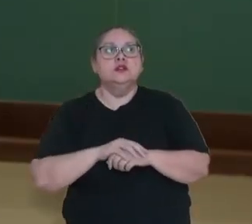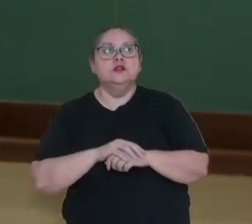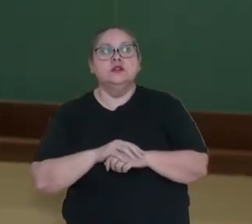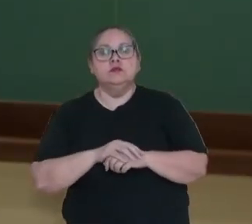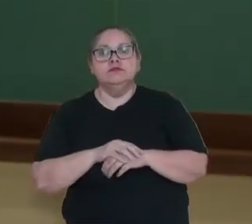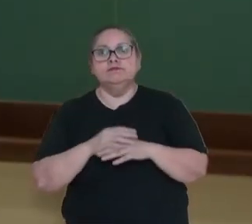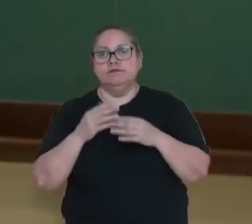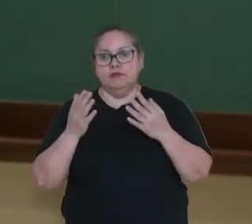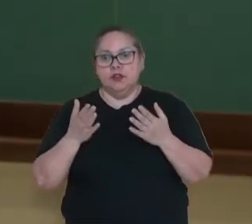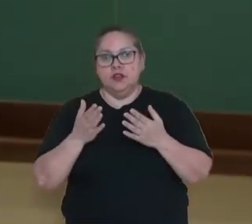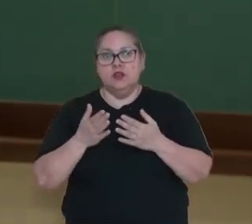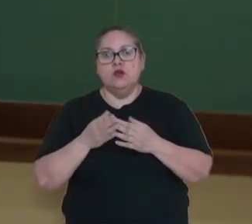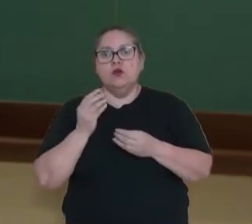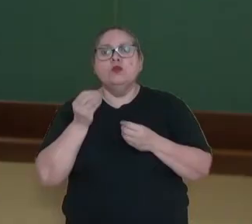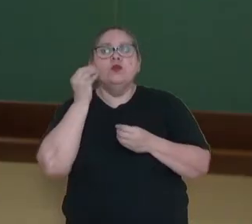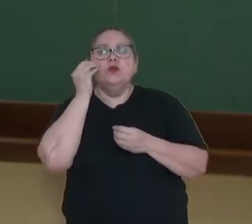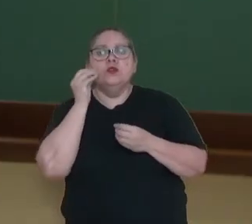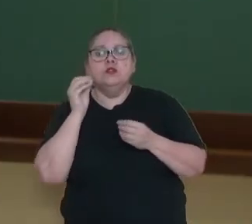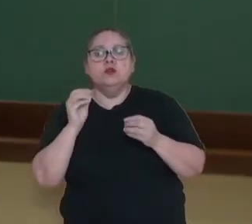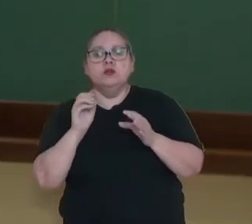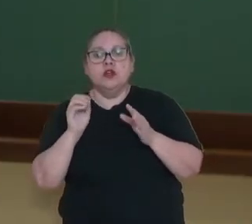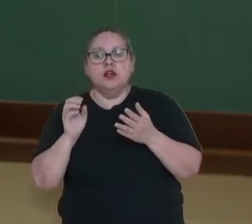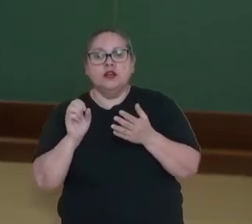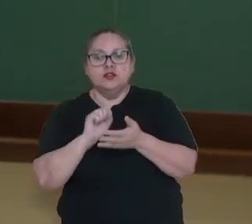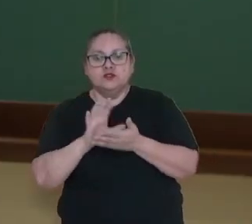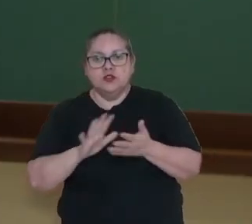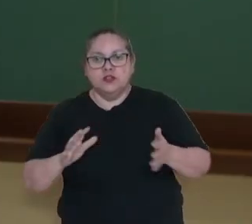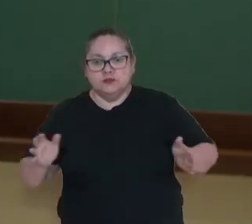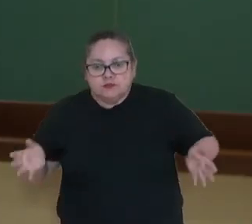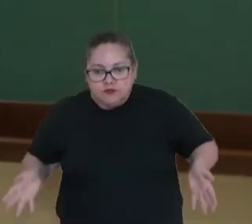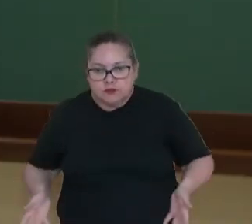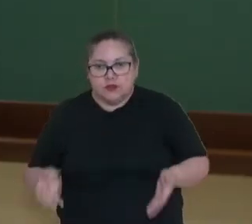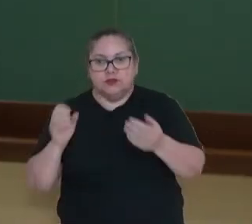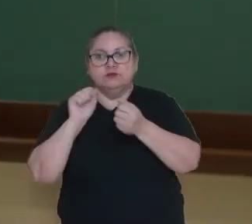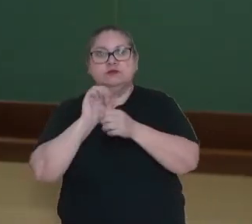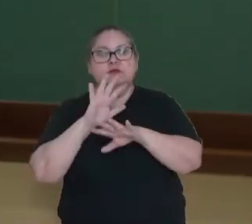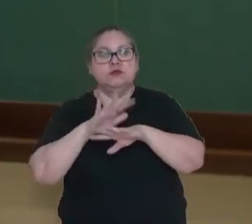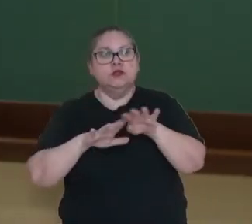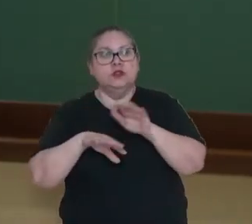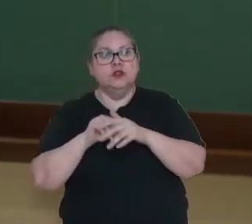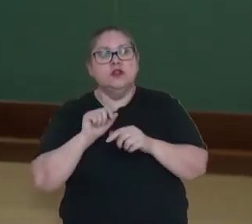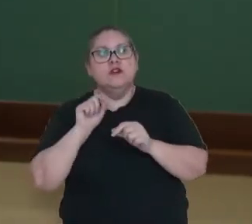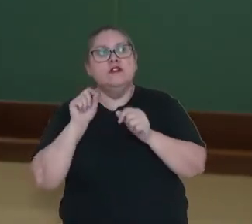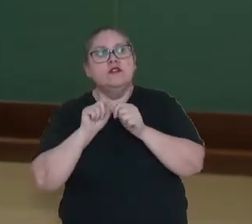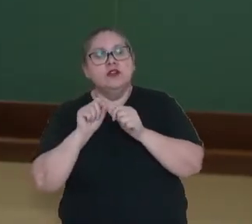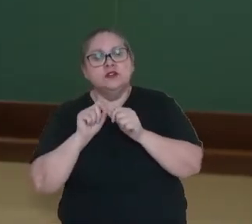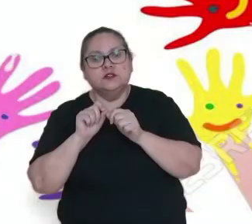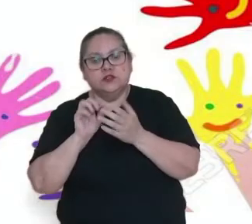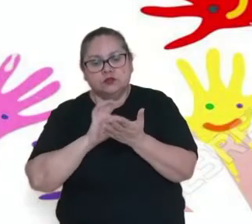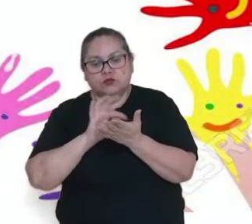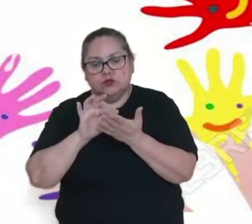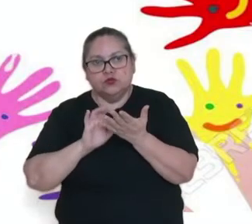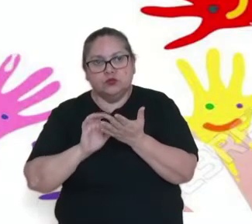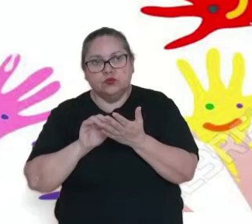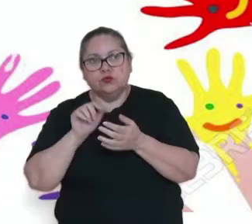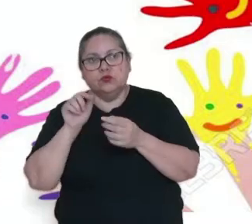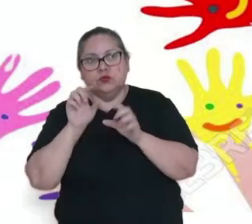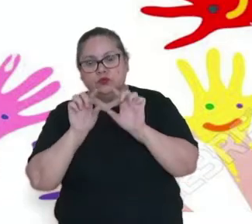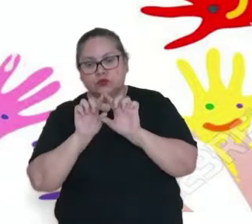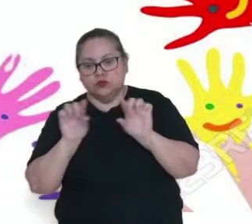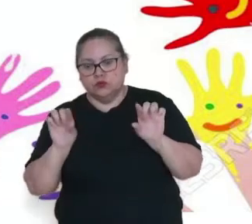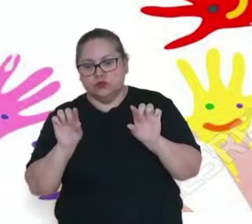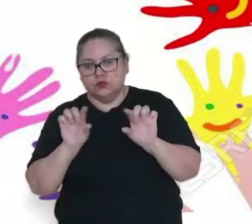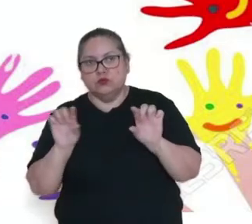Vamos lá então? Vamos tentar fazer uma atividade mão na massa agora? Olha só. Realize o jogo no link abaixo e